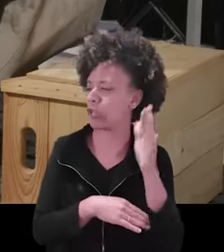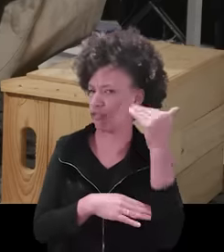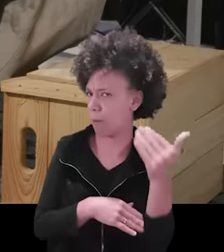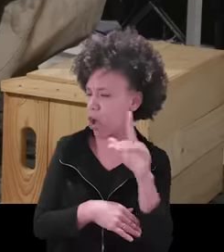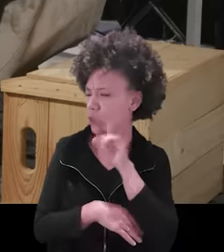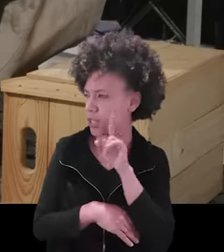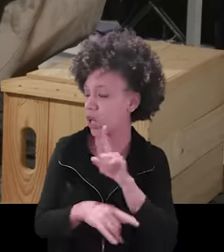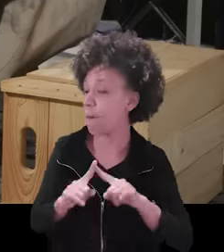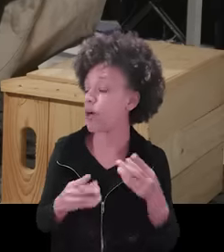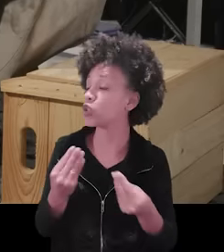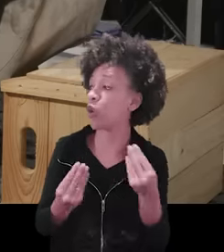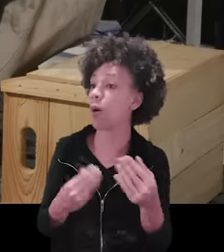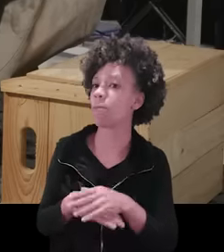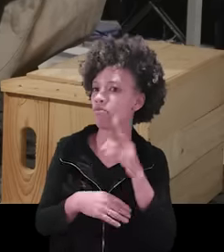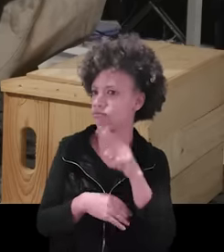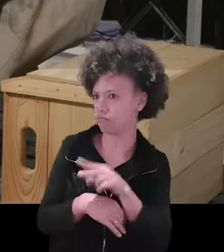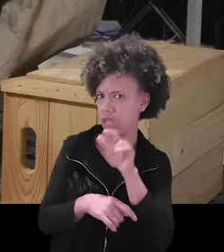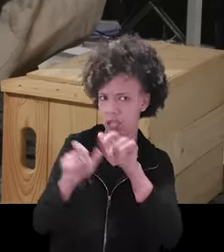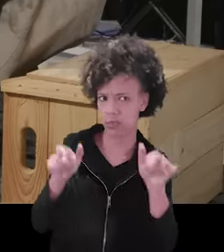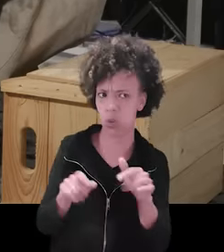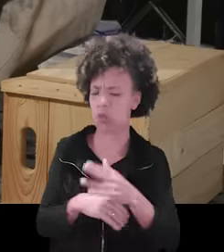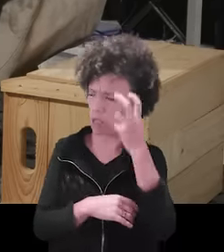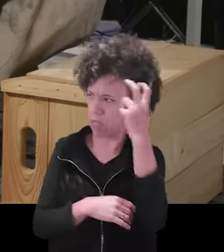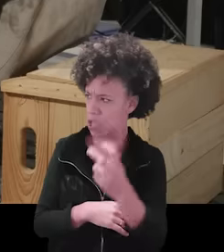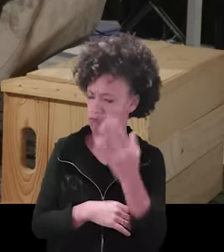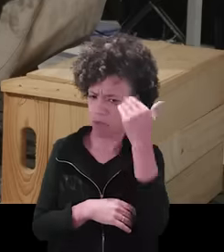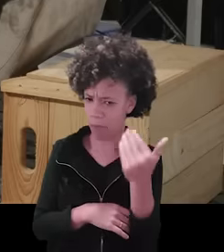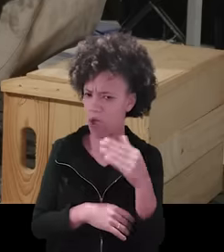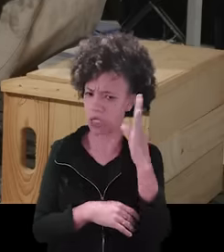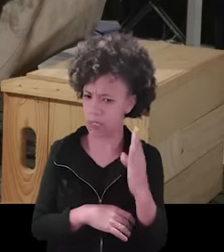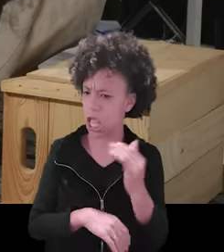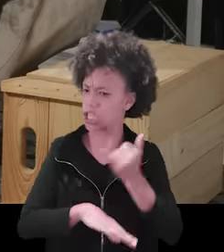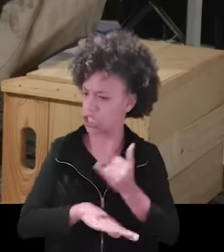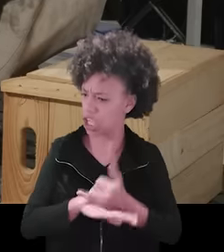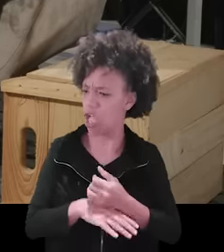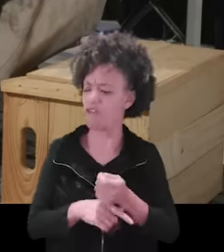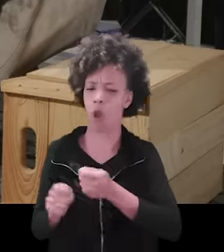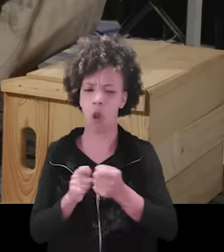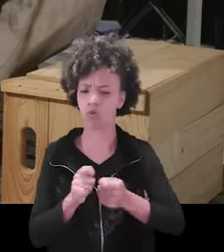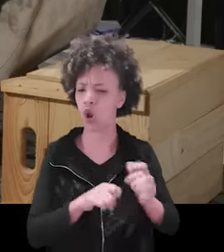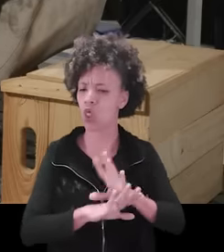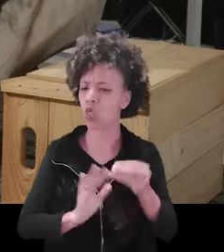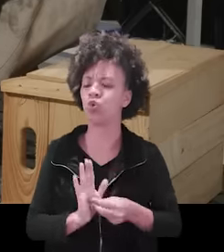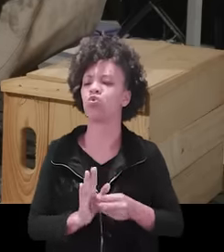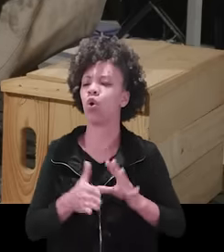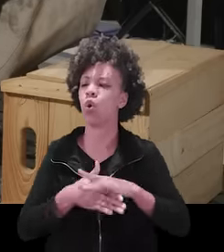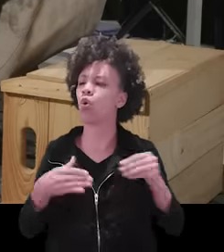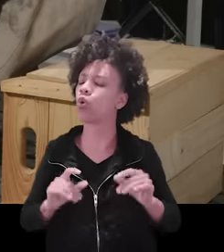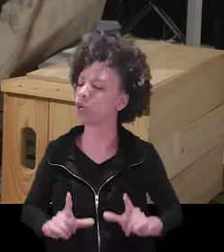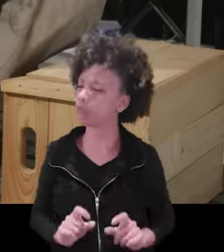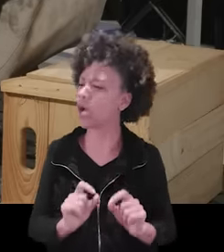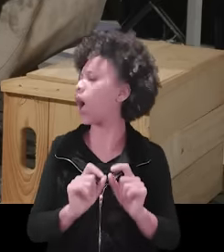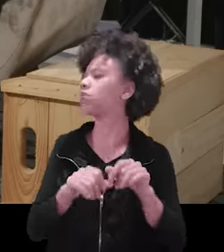é como é que você vê isso como é que os americanos vem esses caras notáveis lá e é brasileira é chefe do negócio gigante cura do